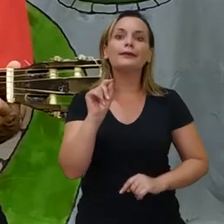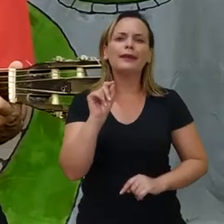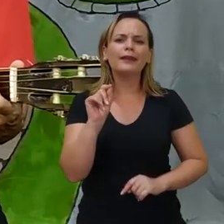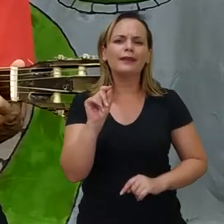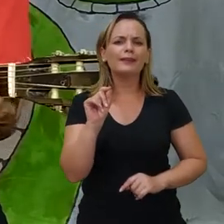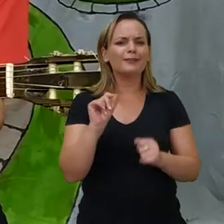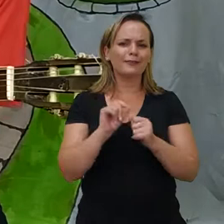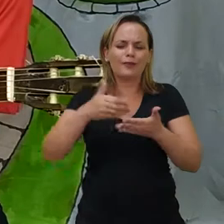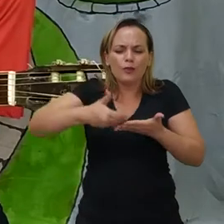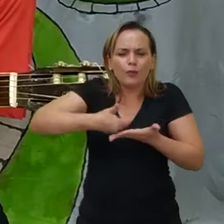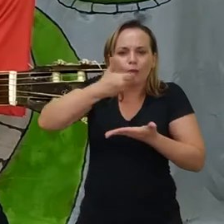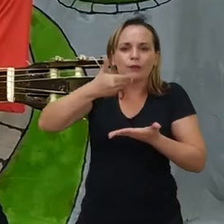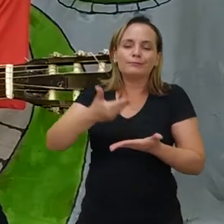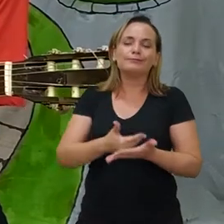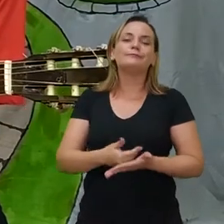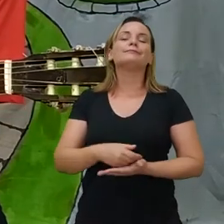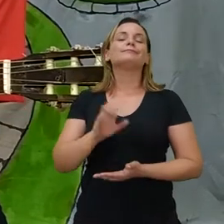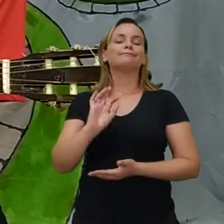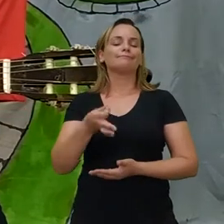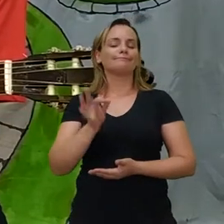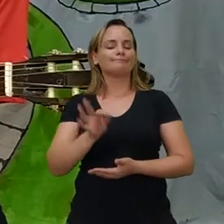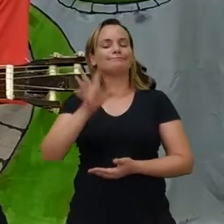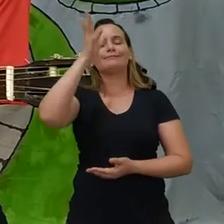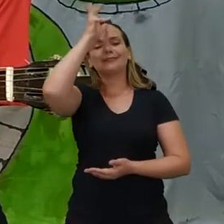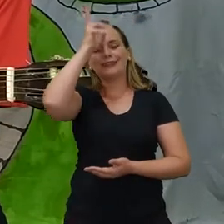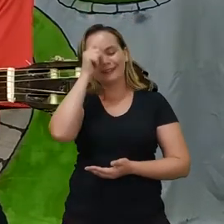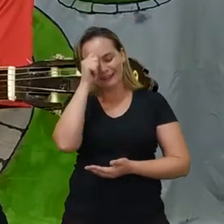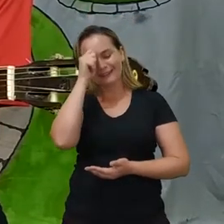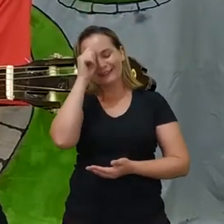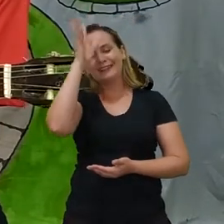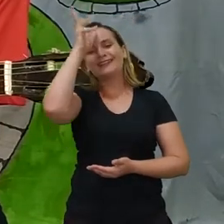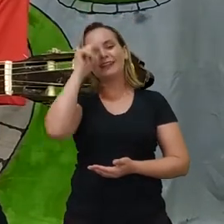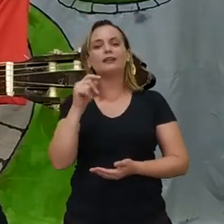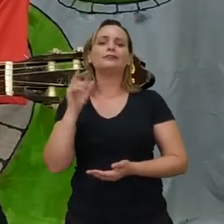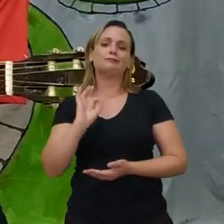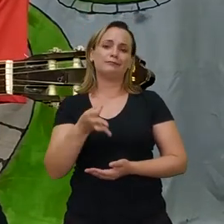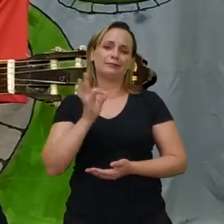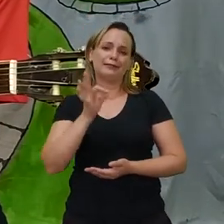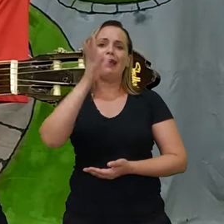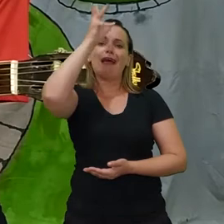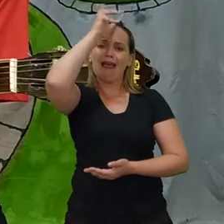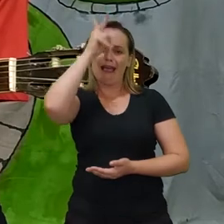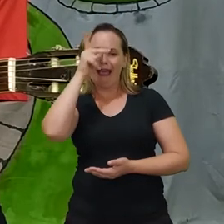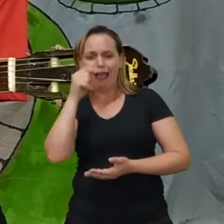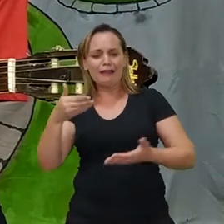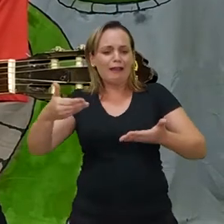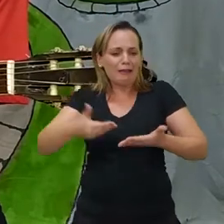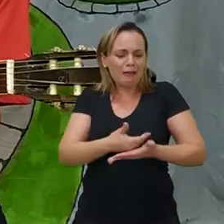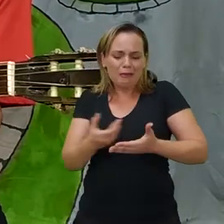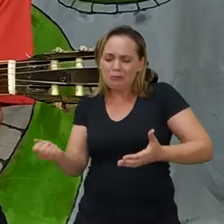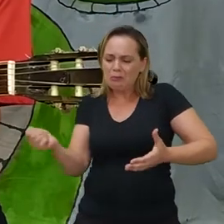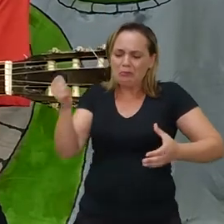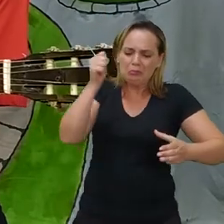galinha. Isso mesmo. E lá se foi a nossa galinha para a panelinha. Virou